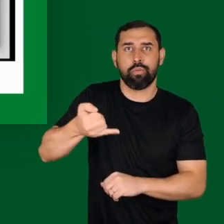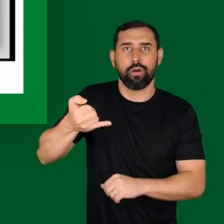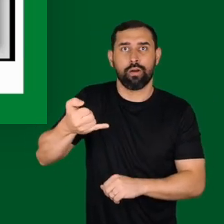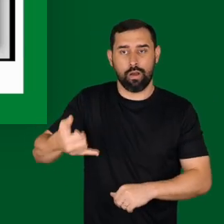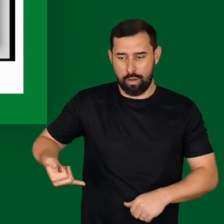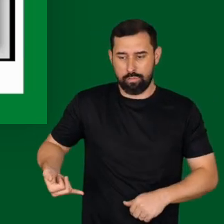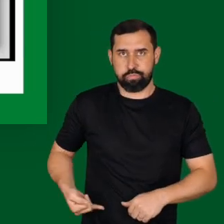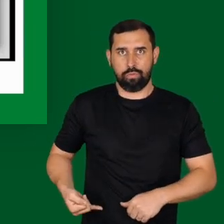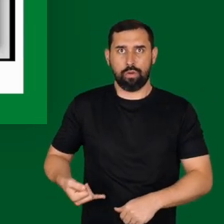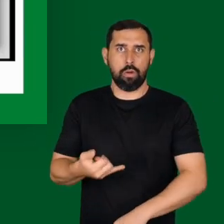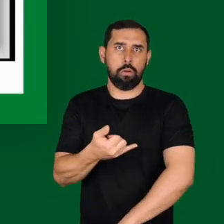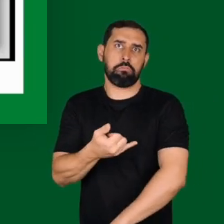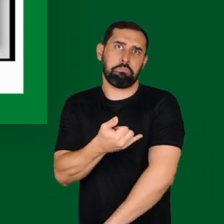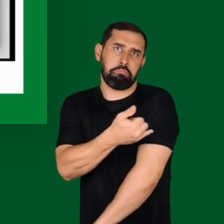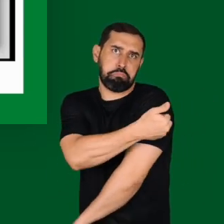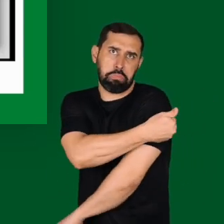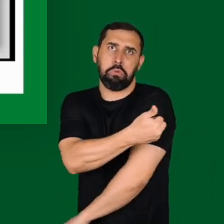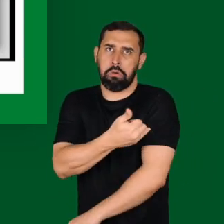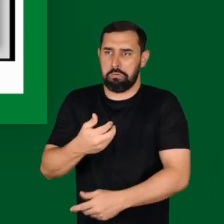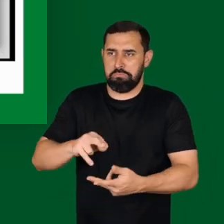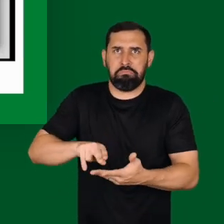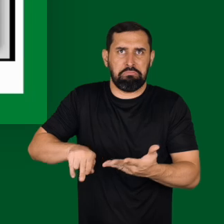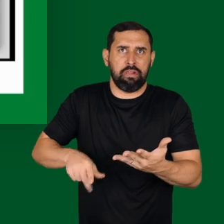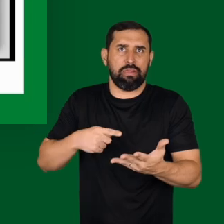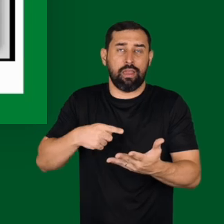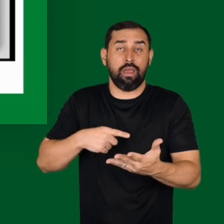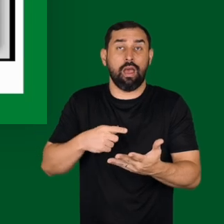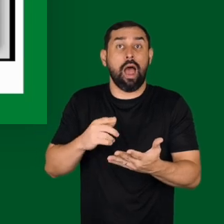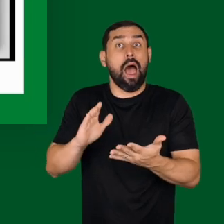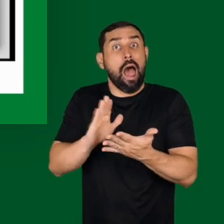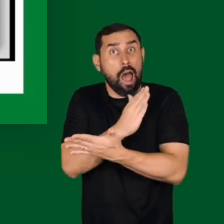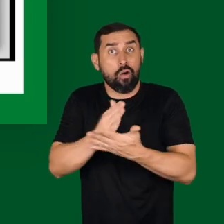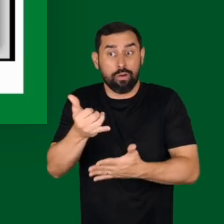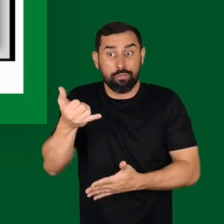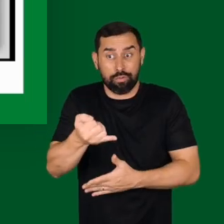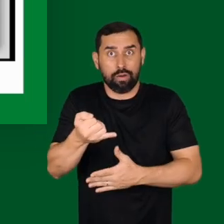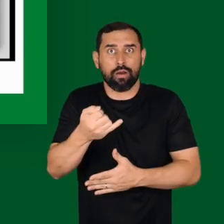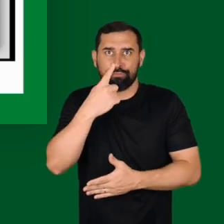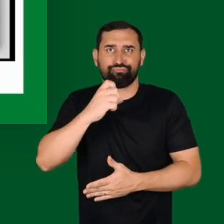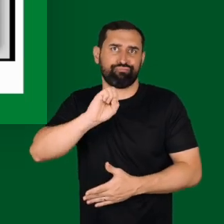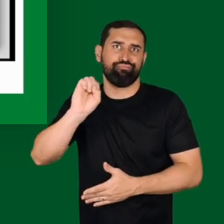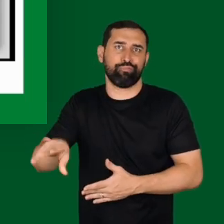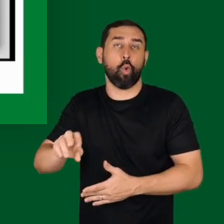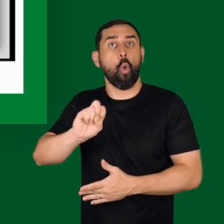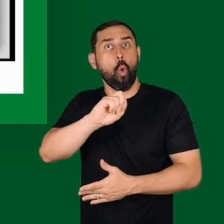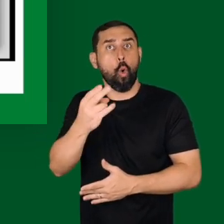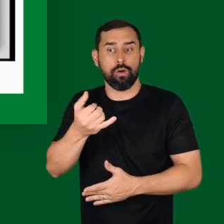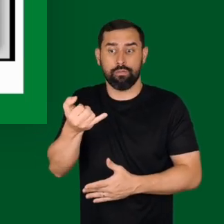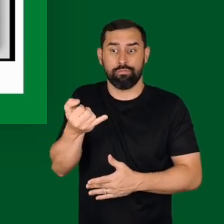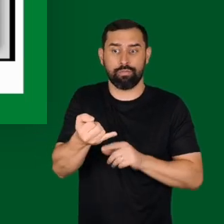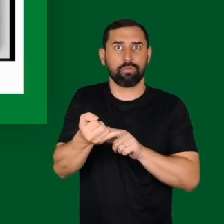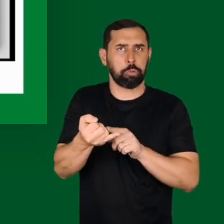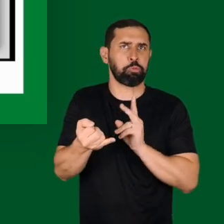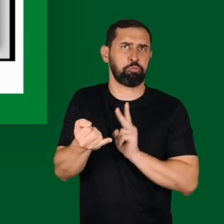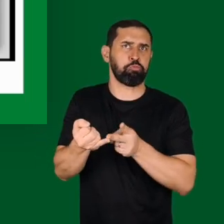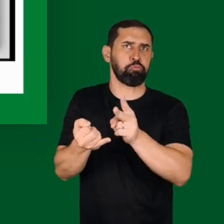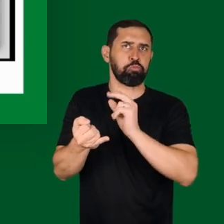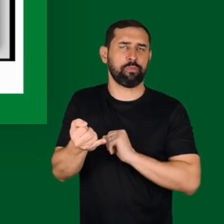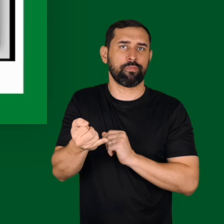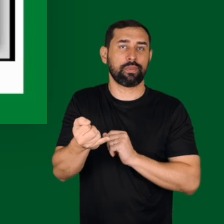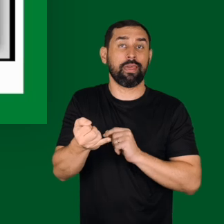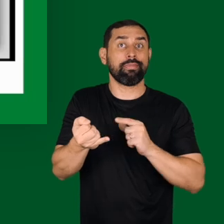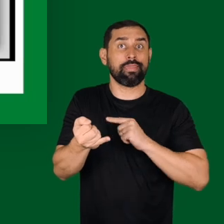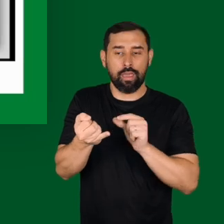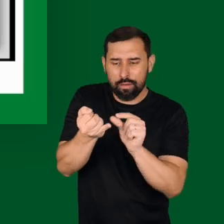de canetas aplicadoras. A gente tem canetas descartáveis ou permanentes, e essas canetas têm um visor aqui que facilita,